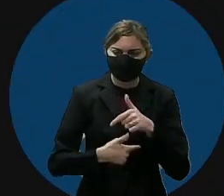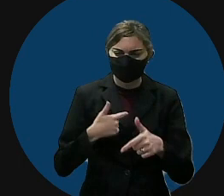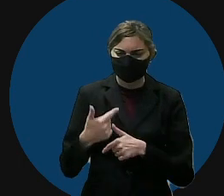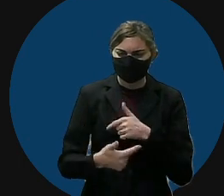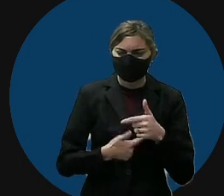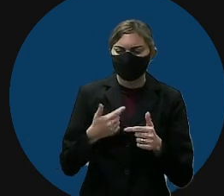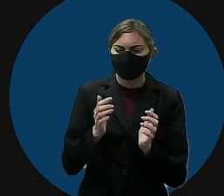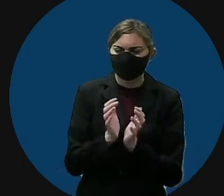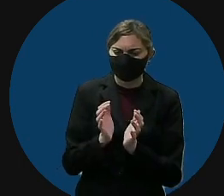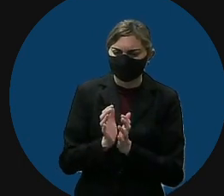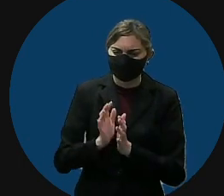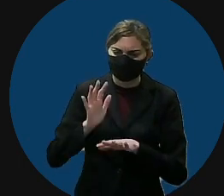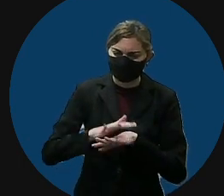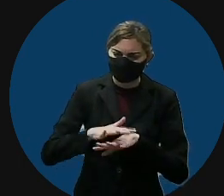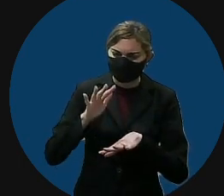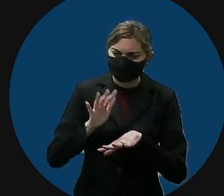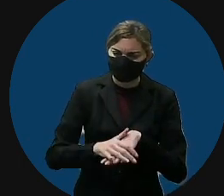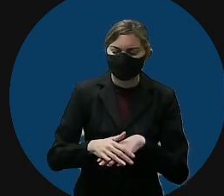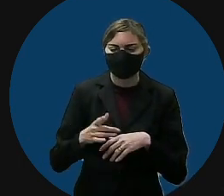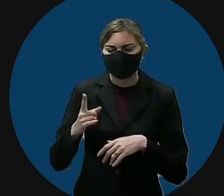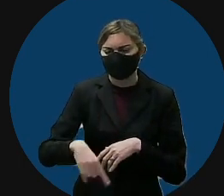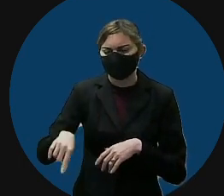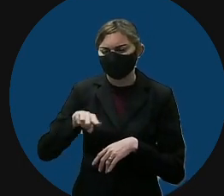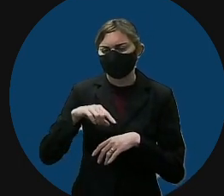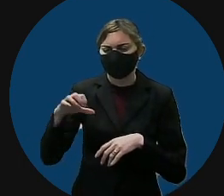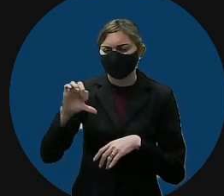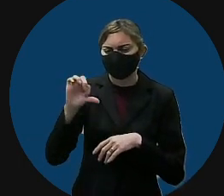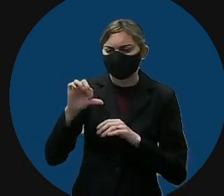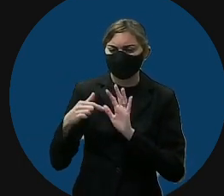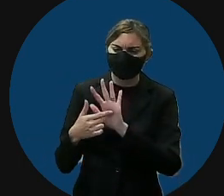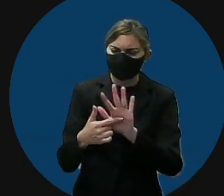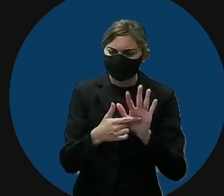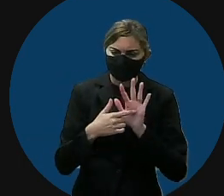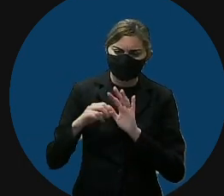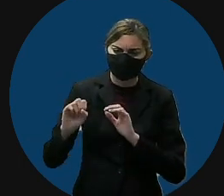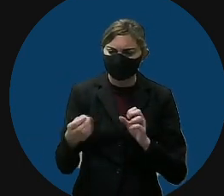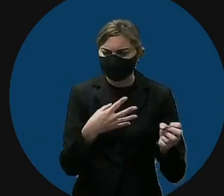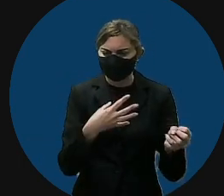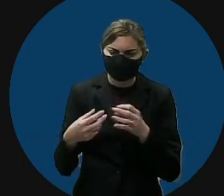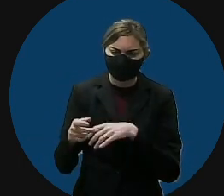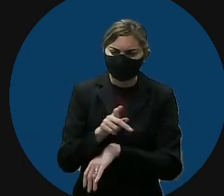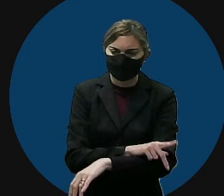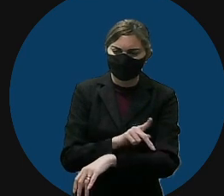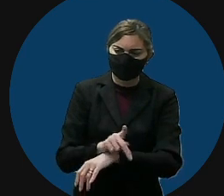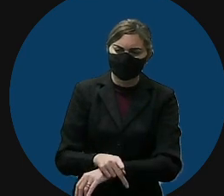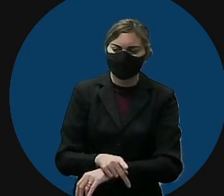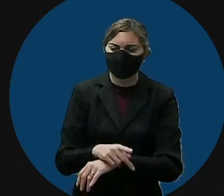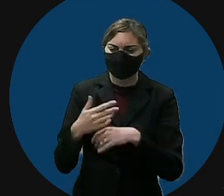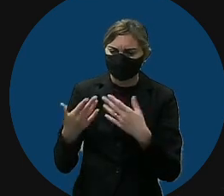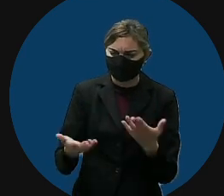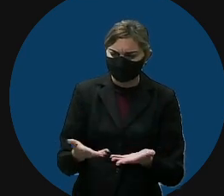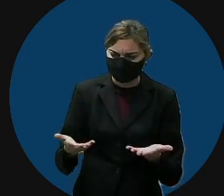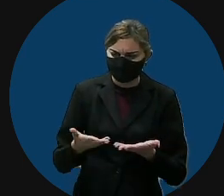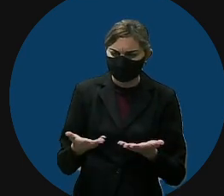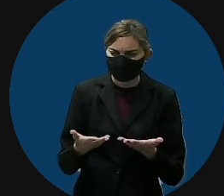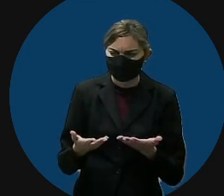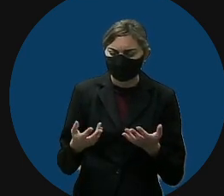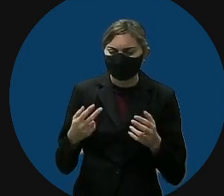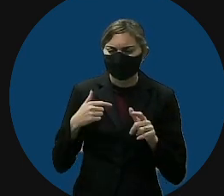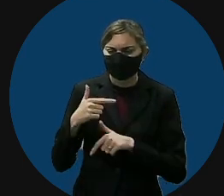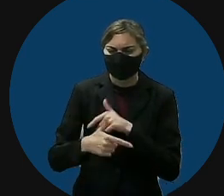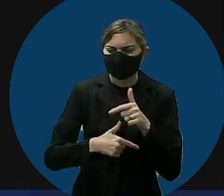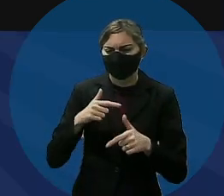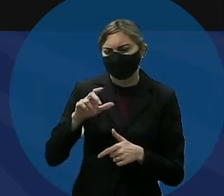de matemática, na nossa nona mostra de inovações pedagógicas. Estaremos agora vendo o trabalho de